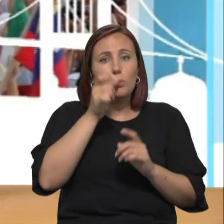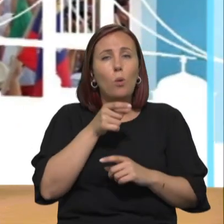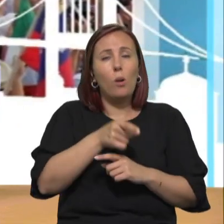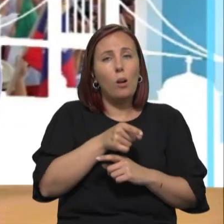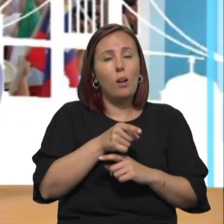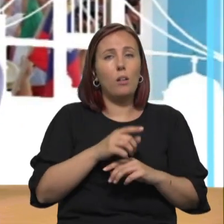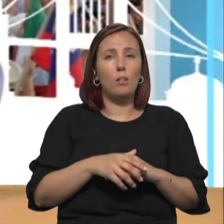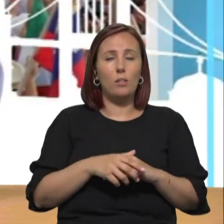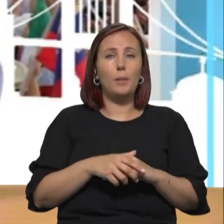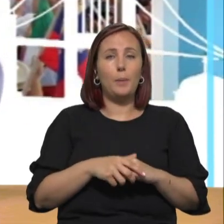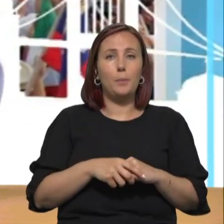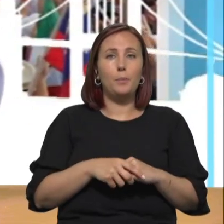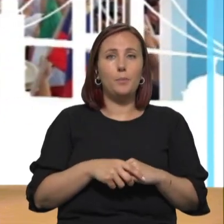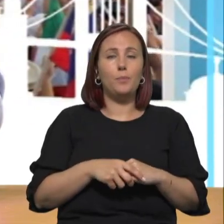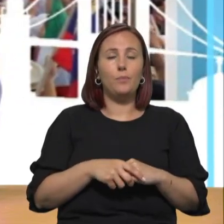porque